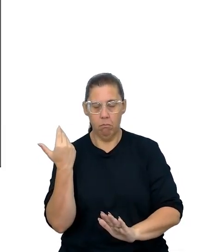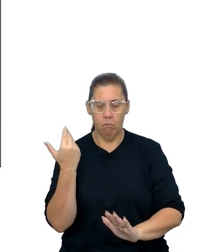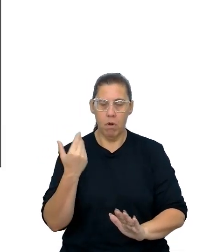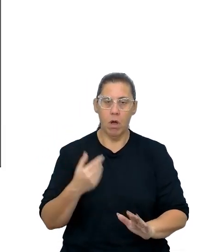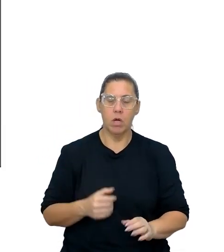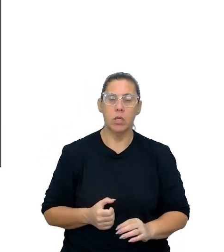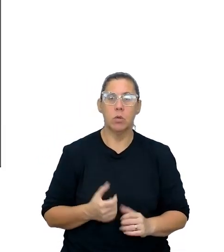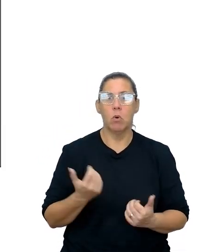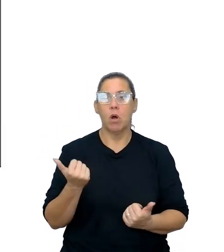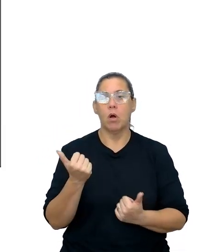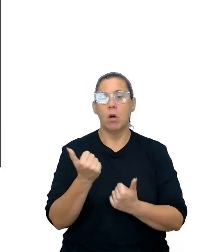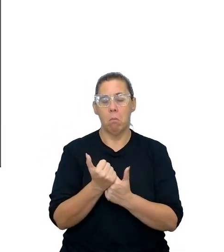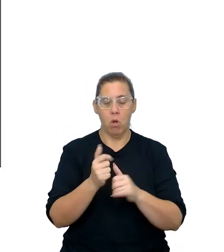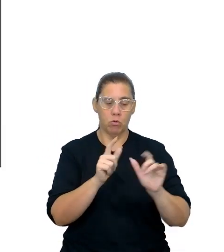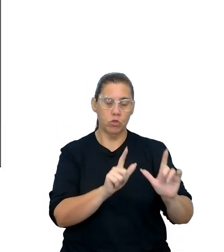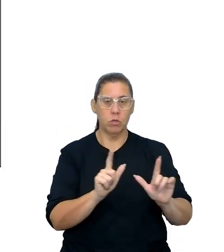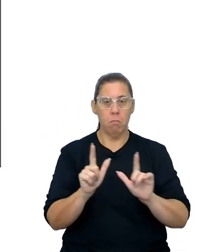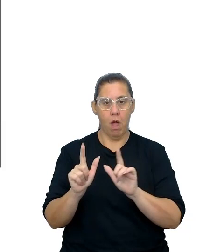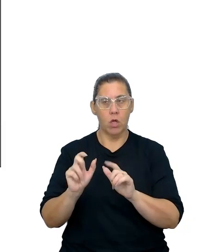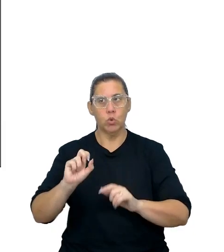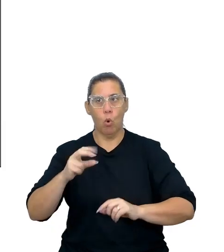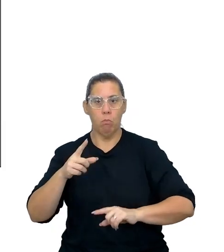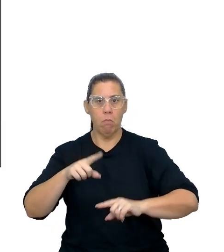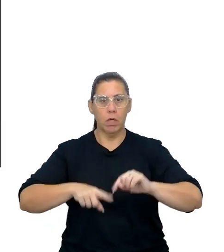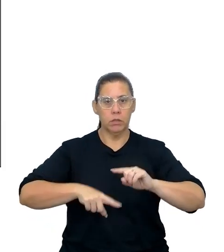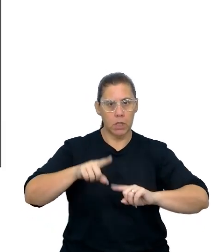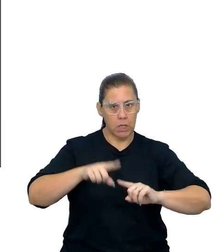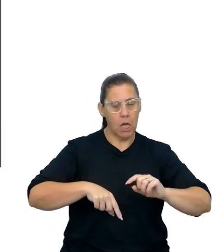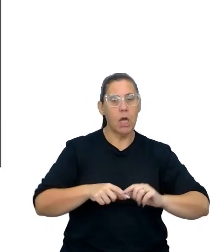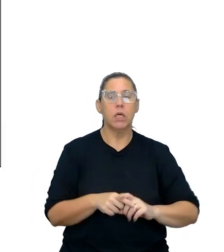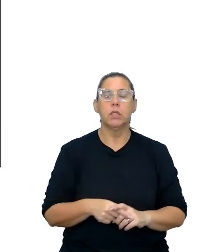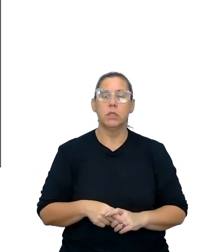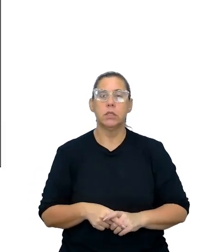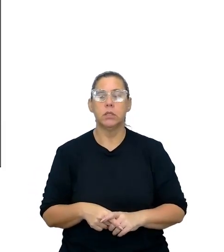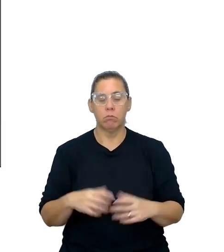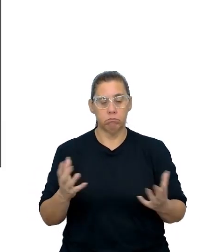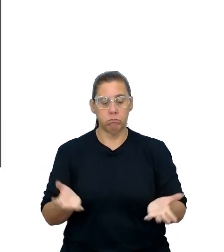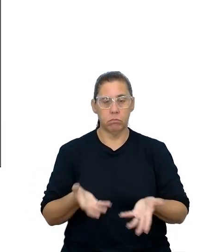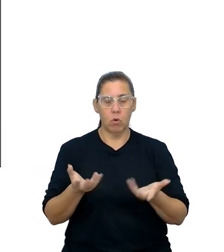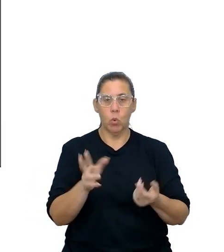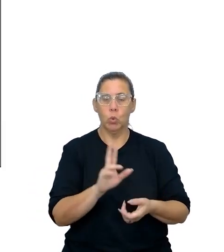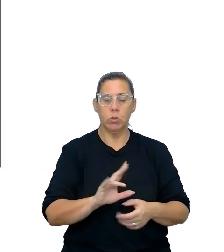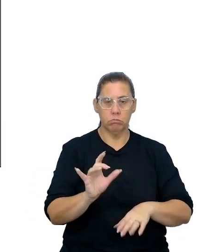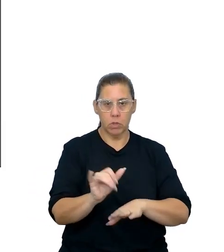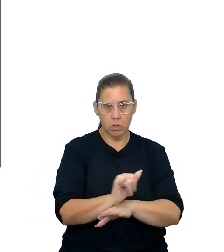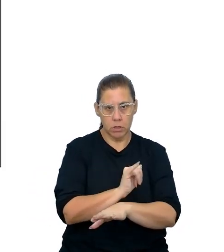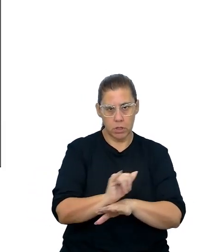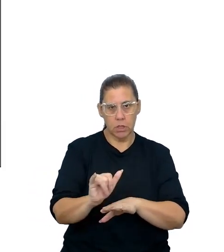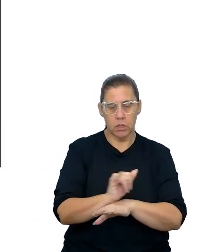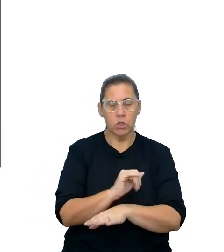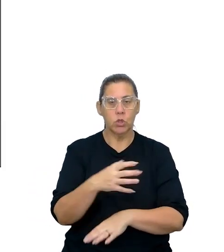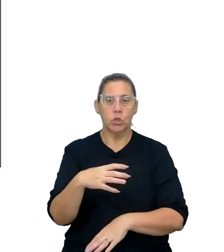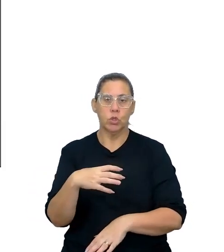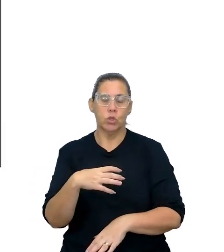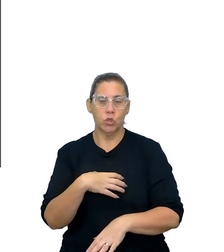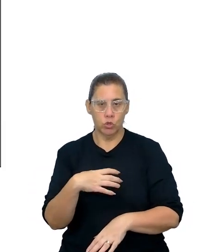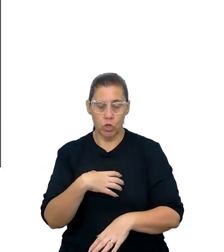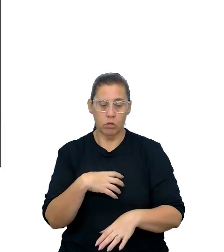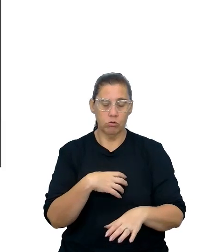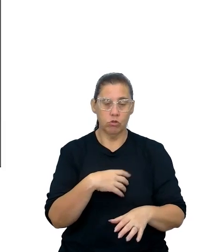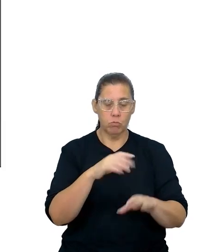com o suporte de imagens e ou material manipulável, utilizando estratégias e formas de